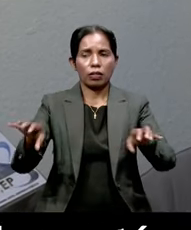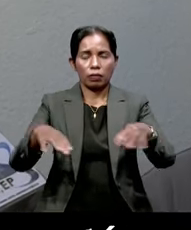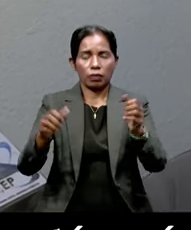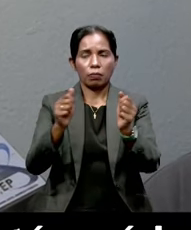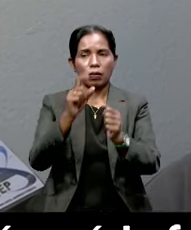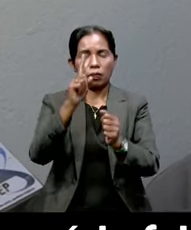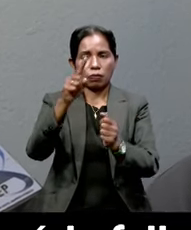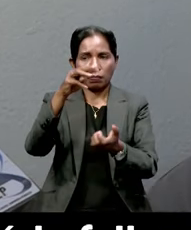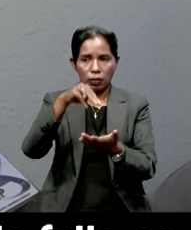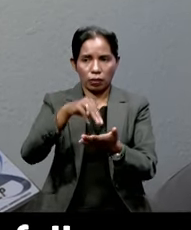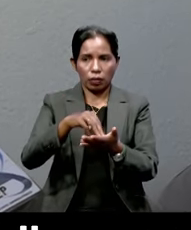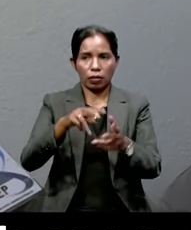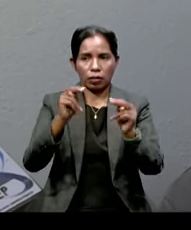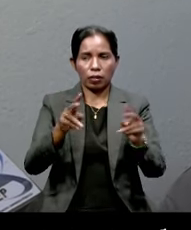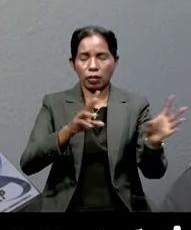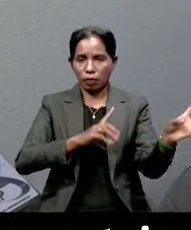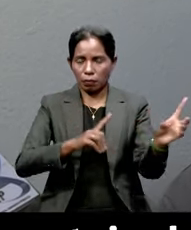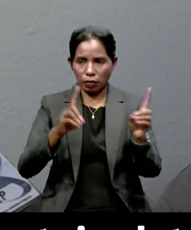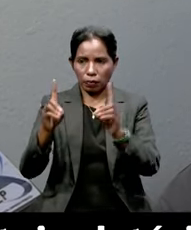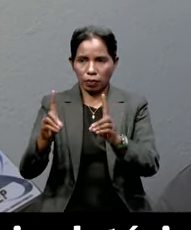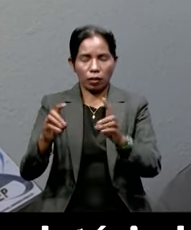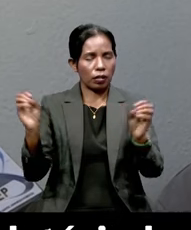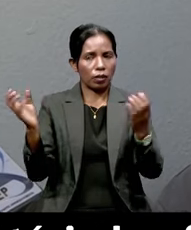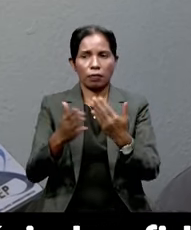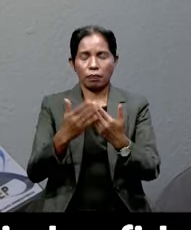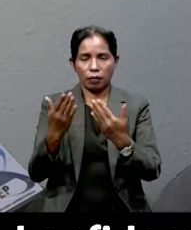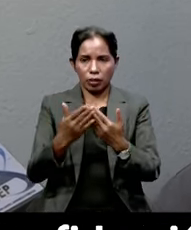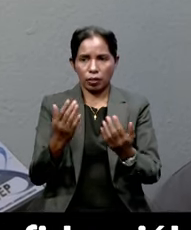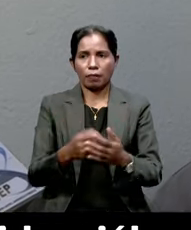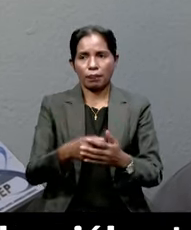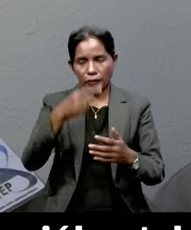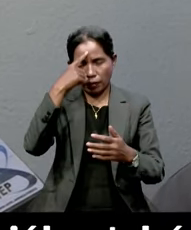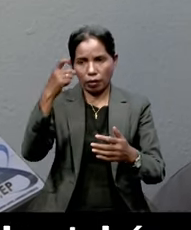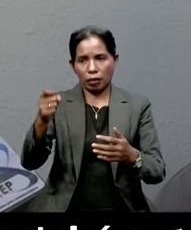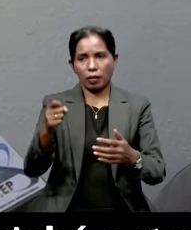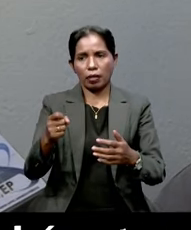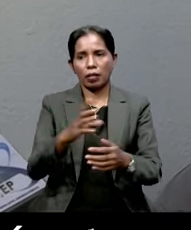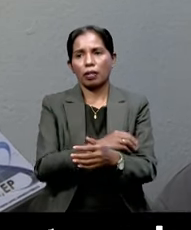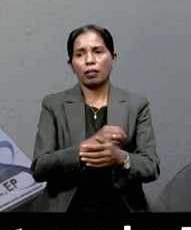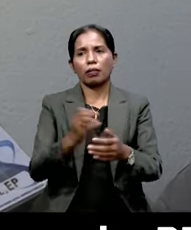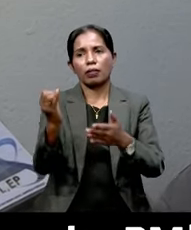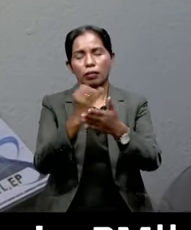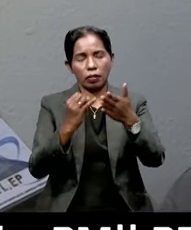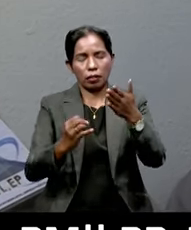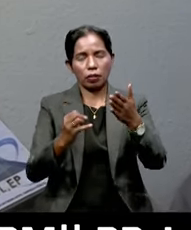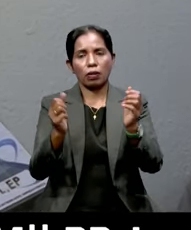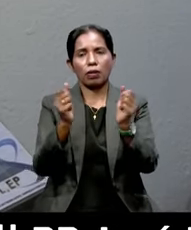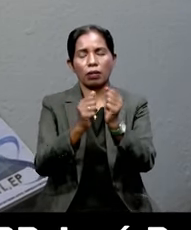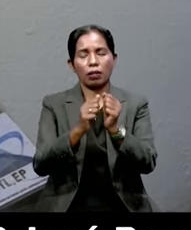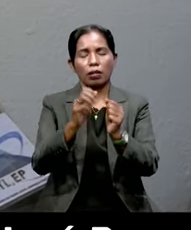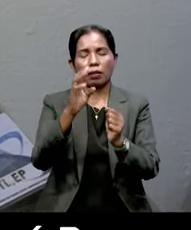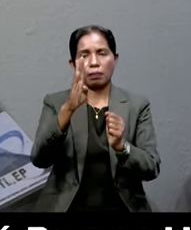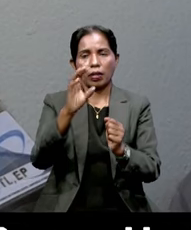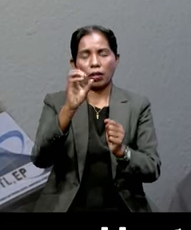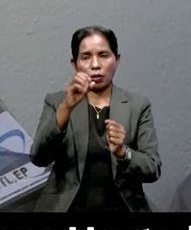1 milhão tem que implementar ona lá fácil tamba nia base maca desenho o bem o que